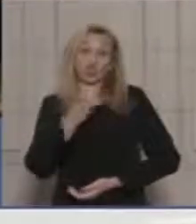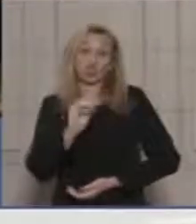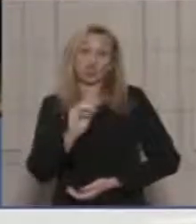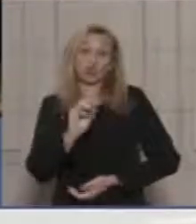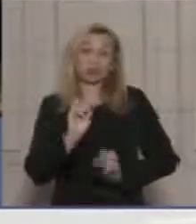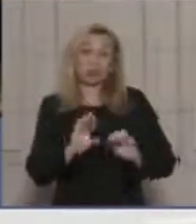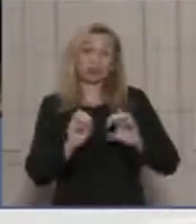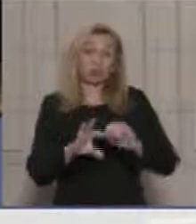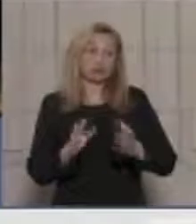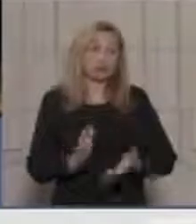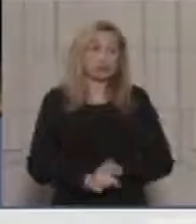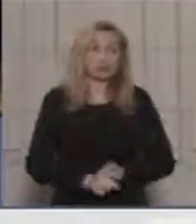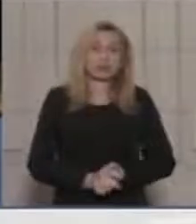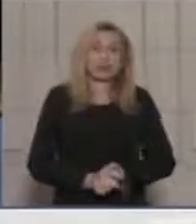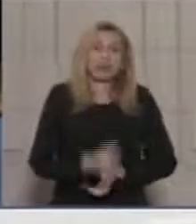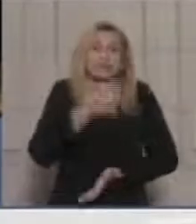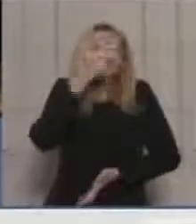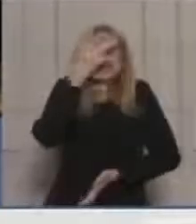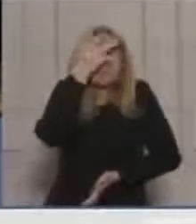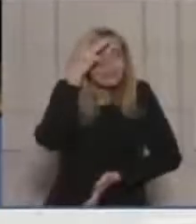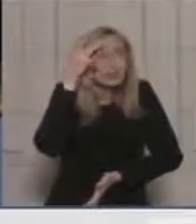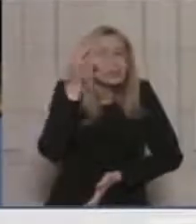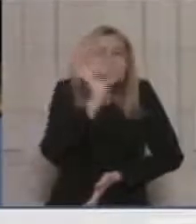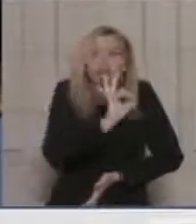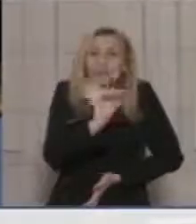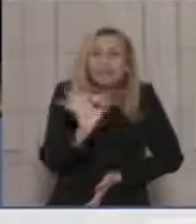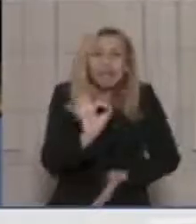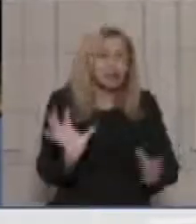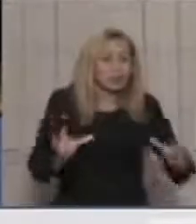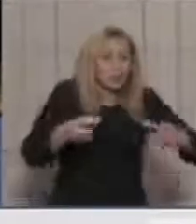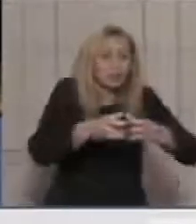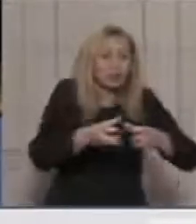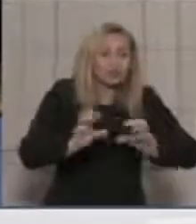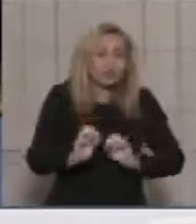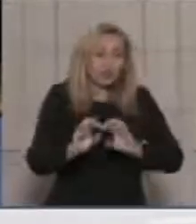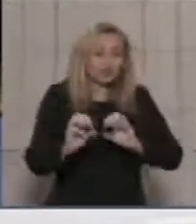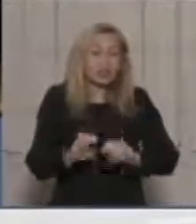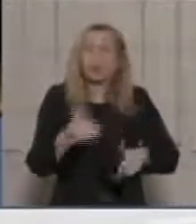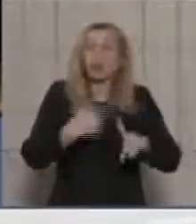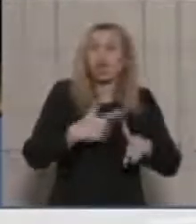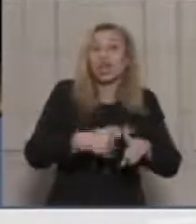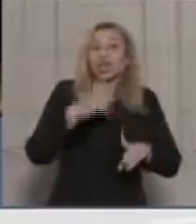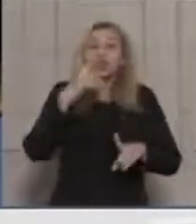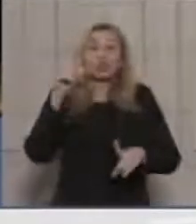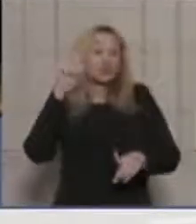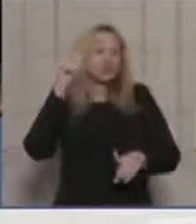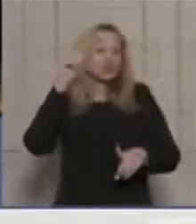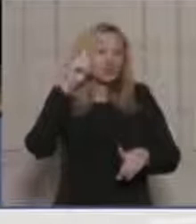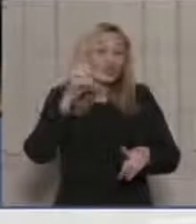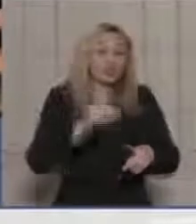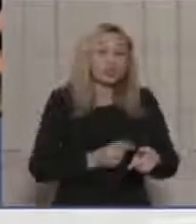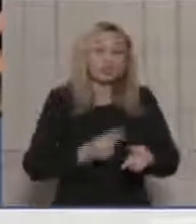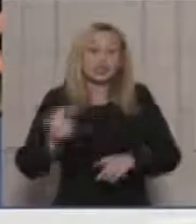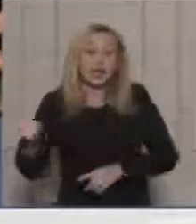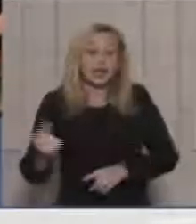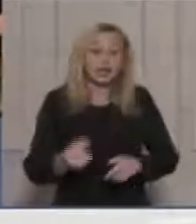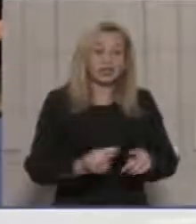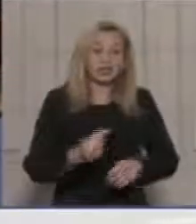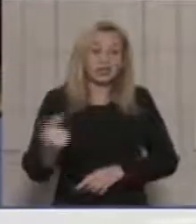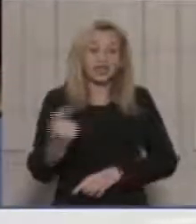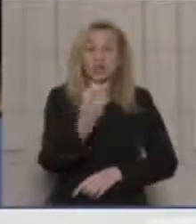Ninguém sabe qual é a equipe de educação, porque todo dia entra e sai outro, entra um, sai outro, entra um, sai